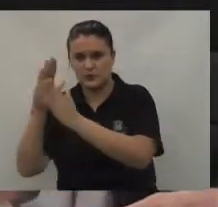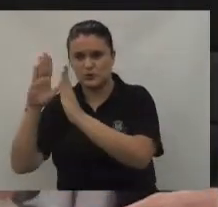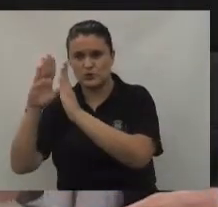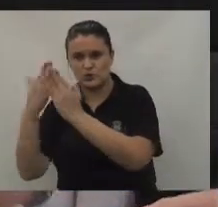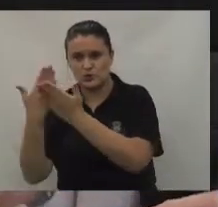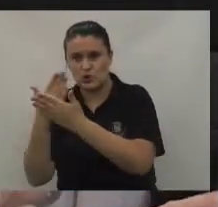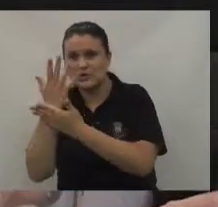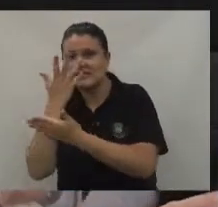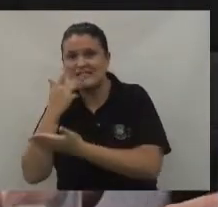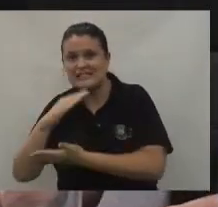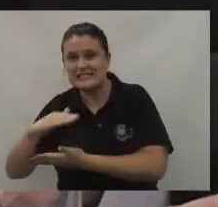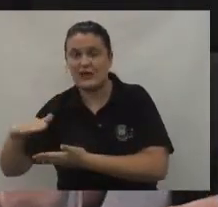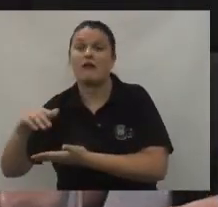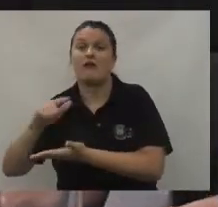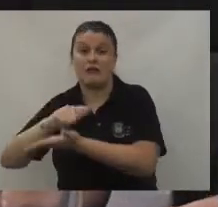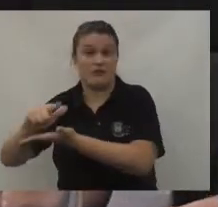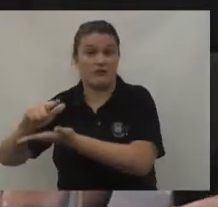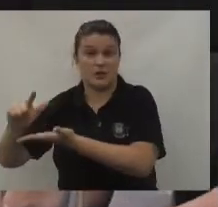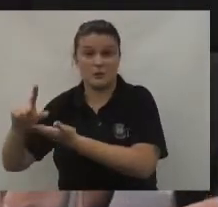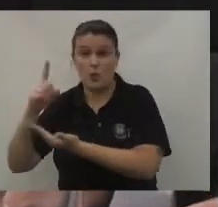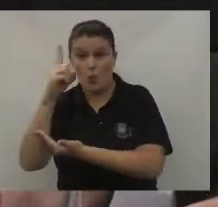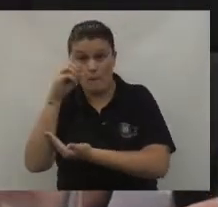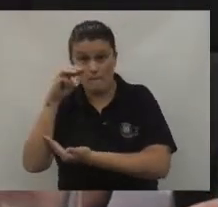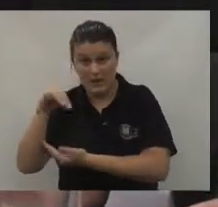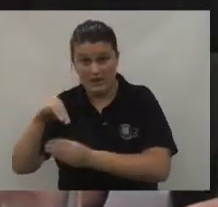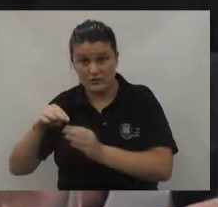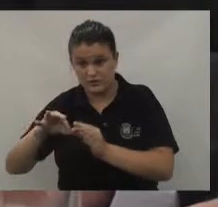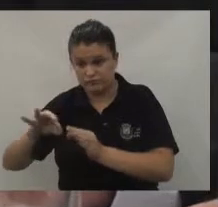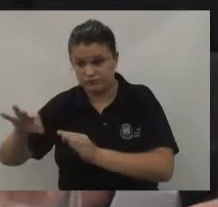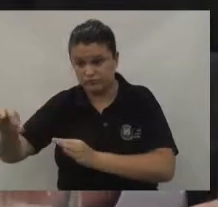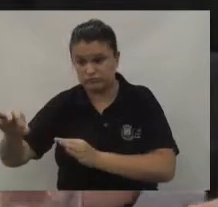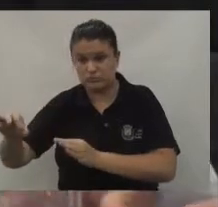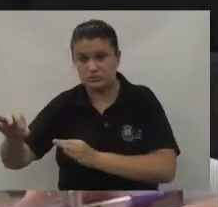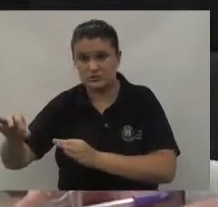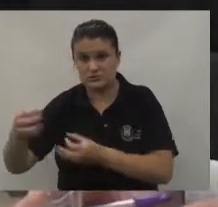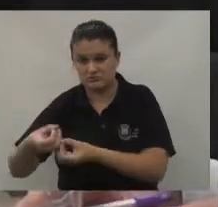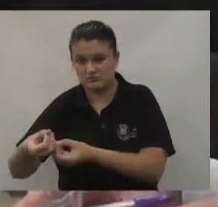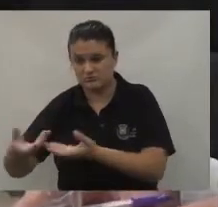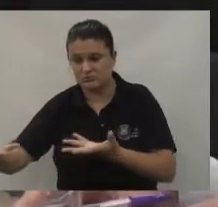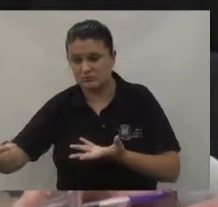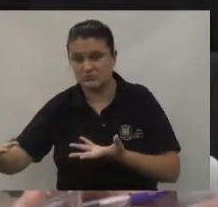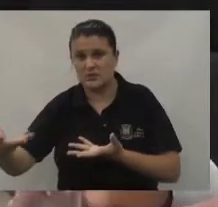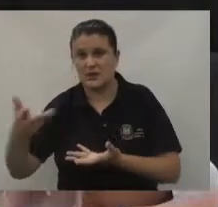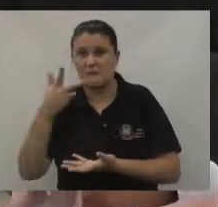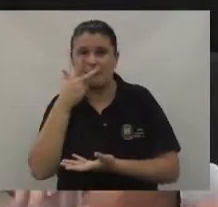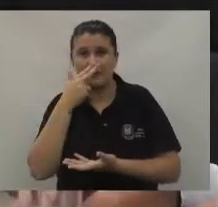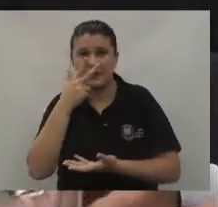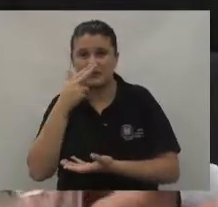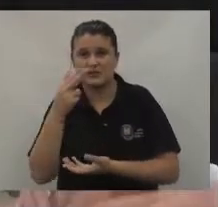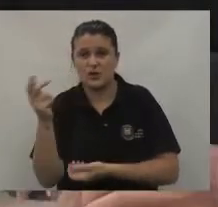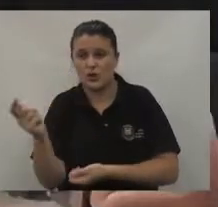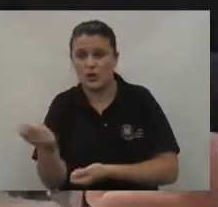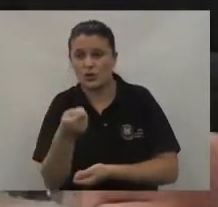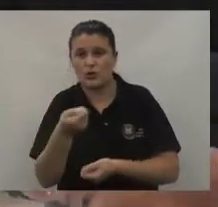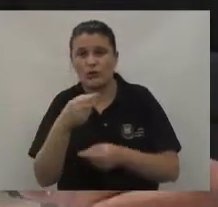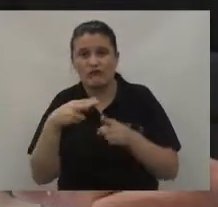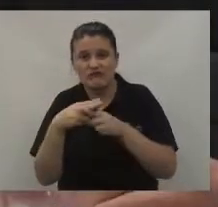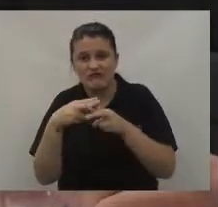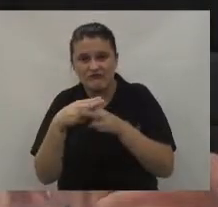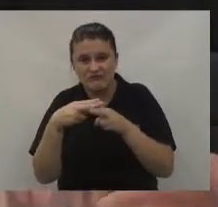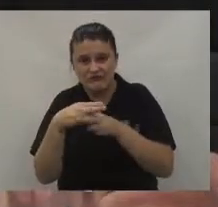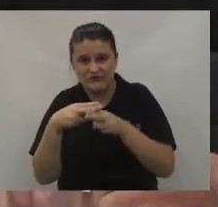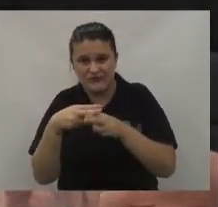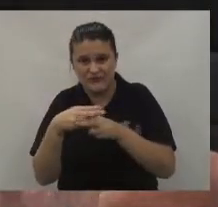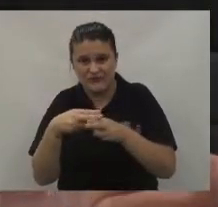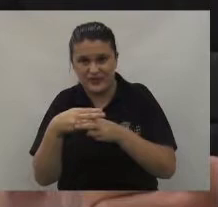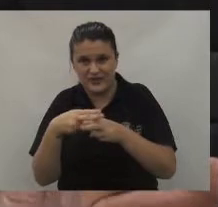a foram lá roçaram um metro de de mato capim parece até que foi cortado com a faca faca dele de